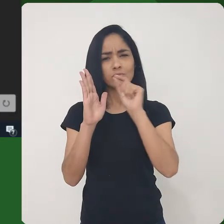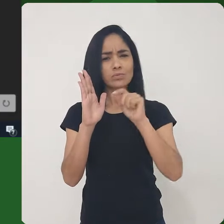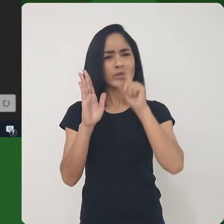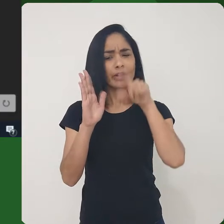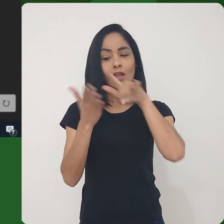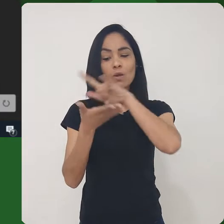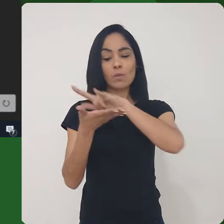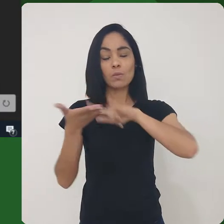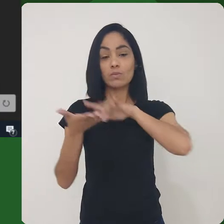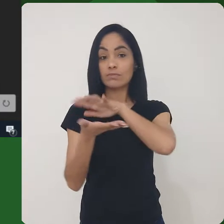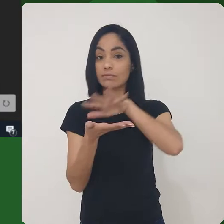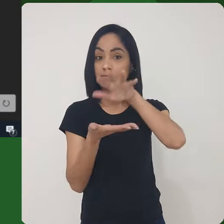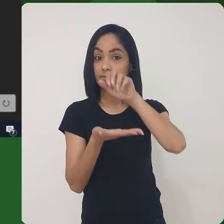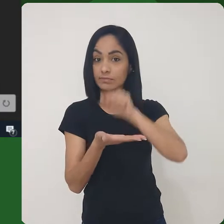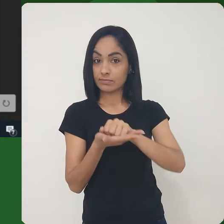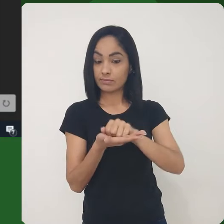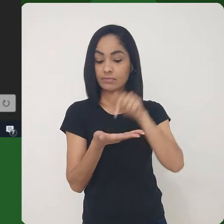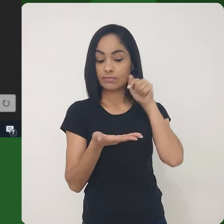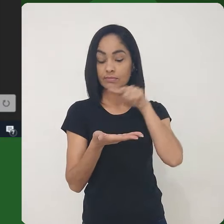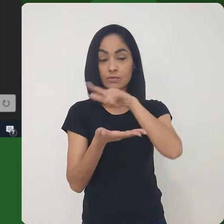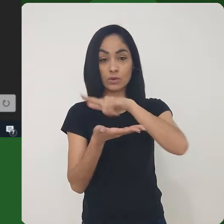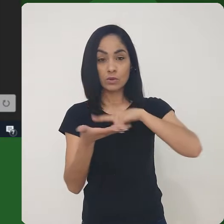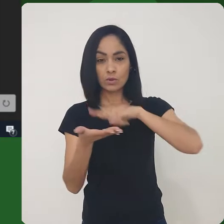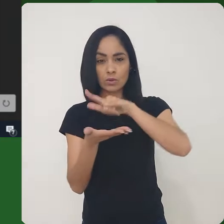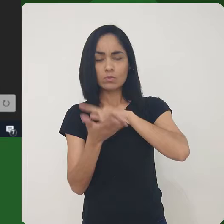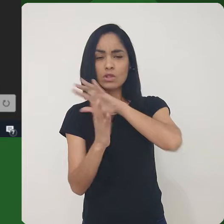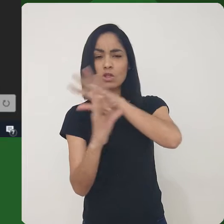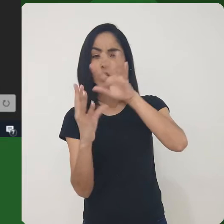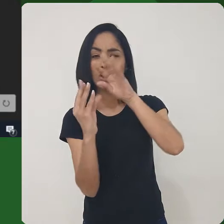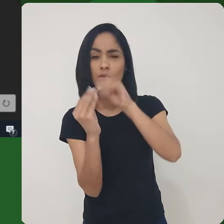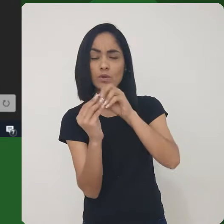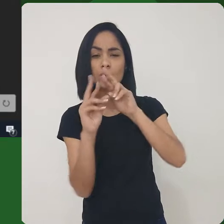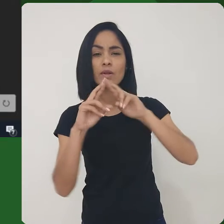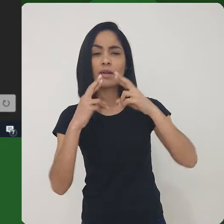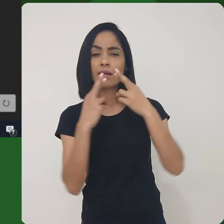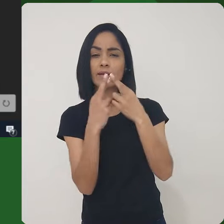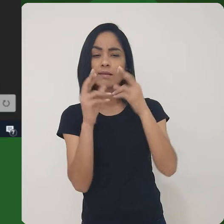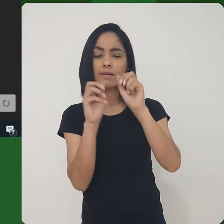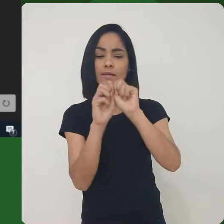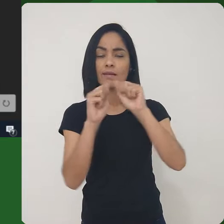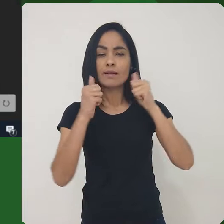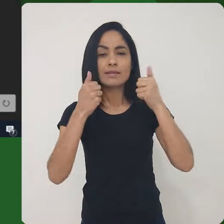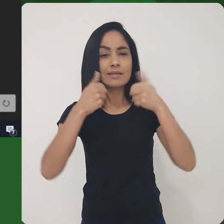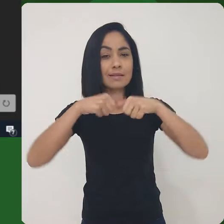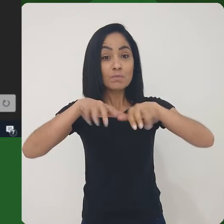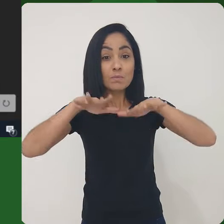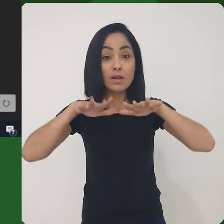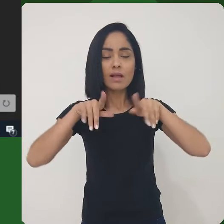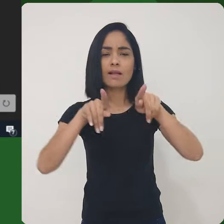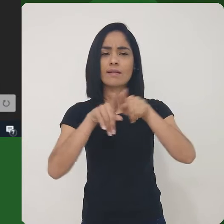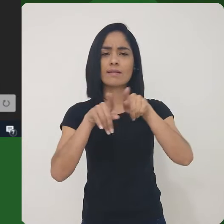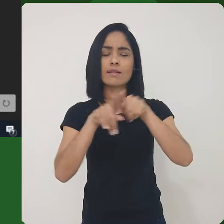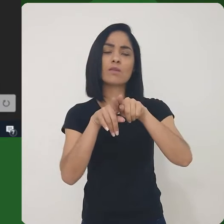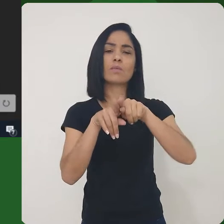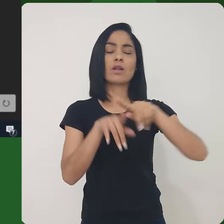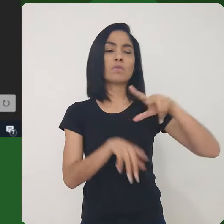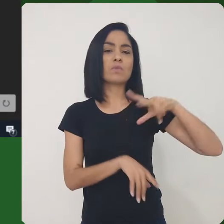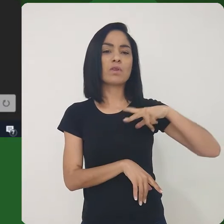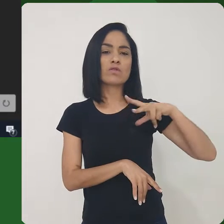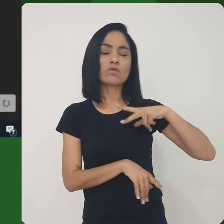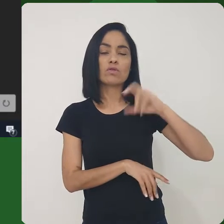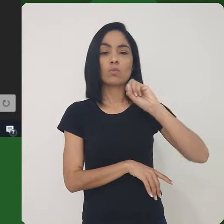documento de registro, no qual se resumem as reuniões, assembleias de entidades públicas ou